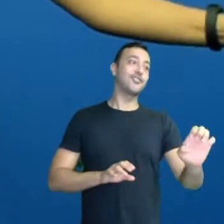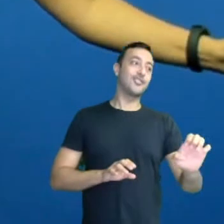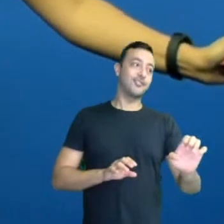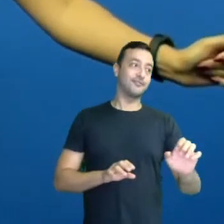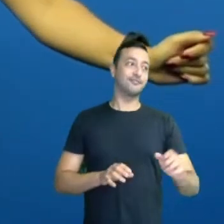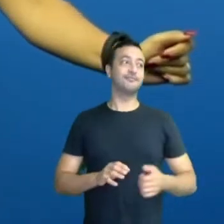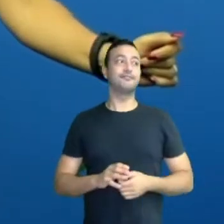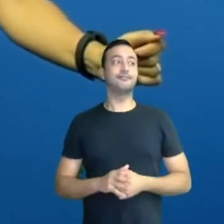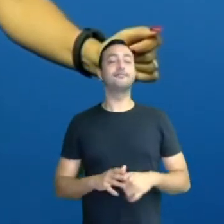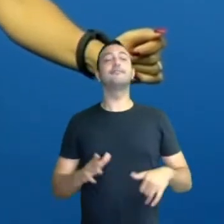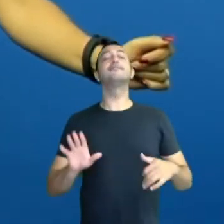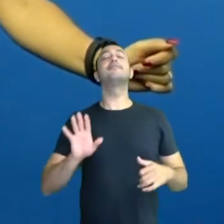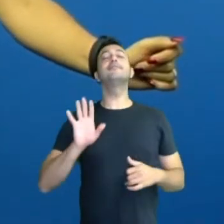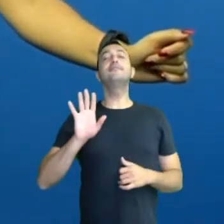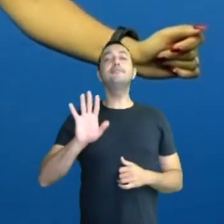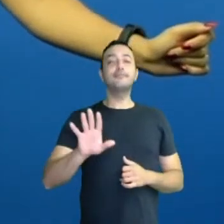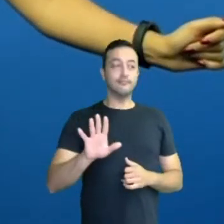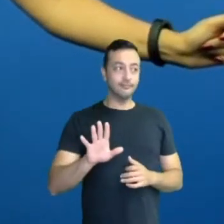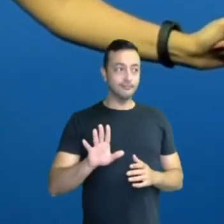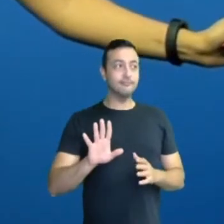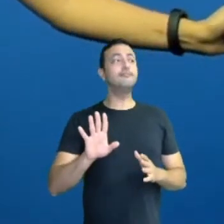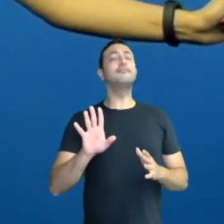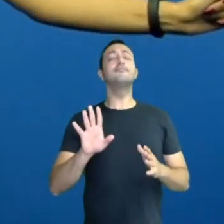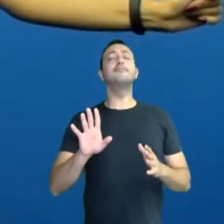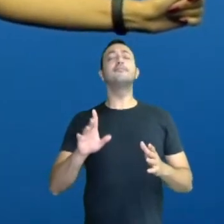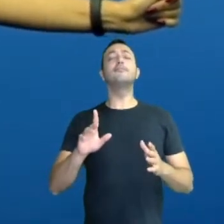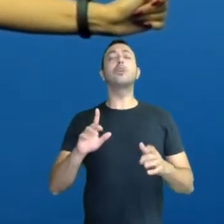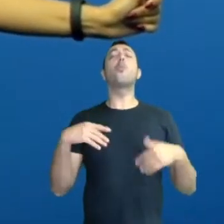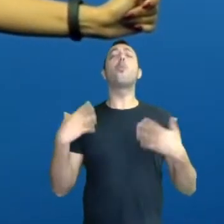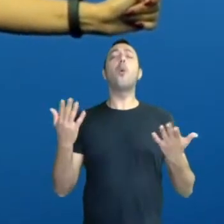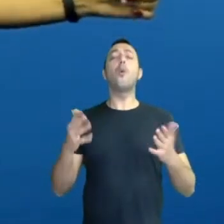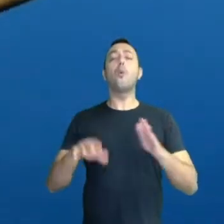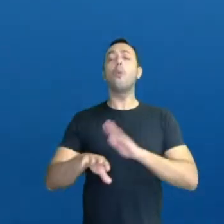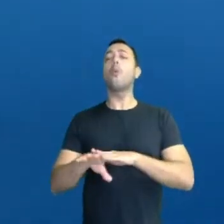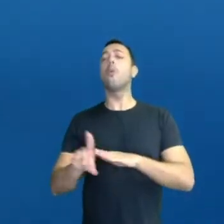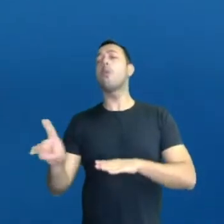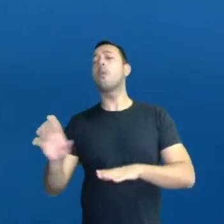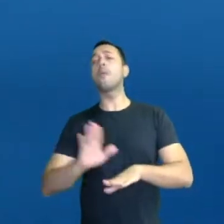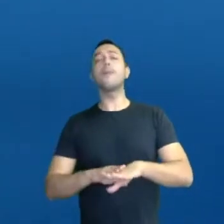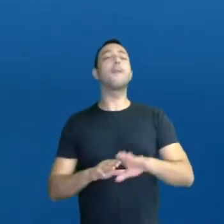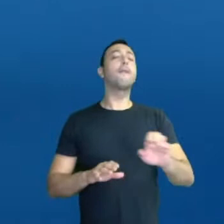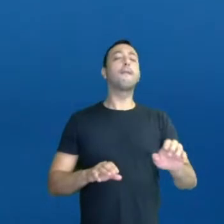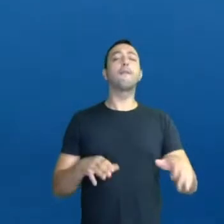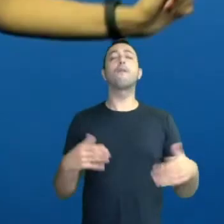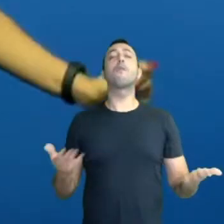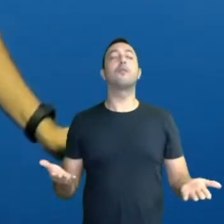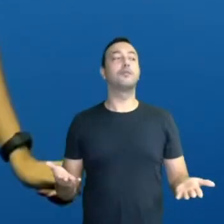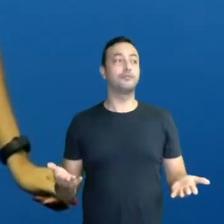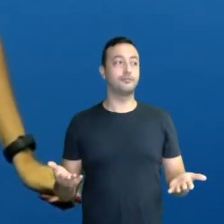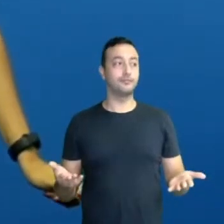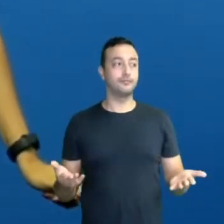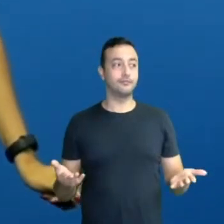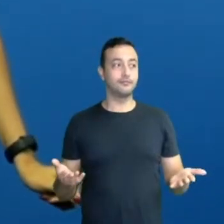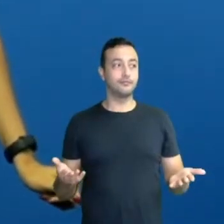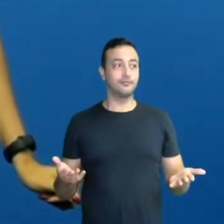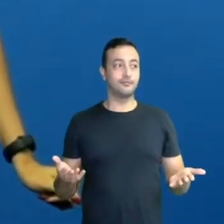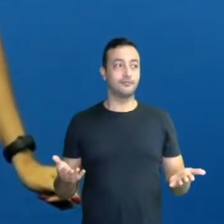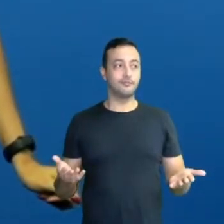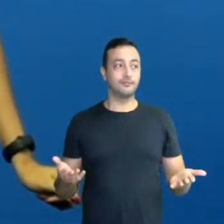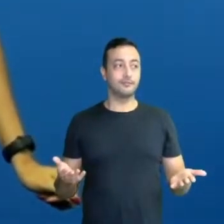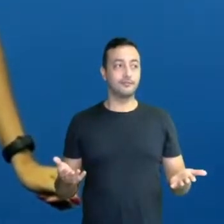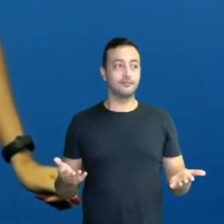bom? Agora, a flecha está apontando para que lado? Para o direito ou para o esquerdo?